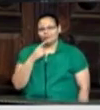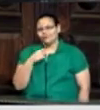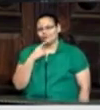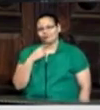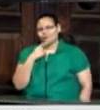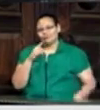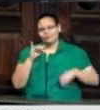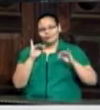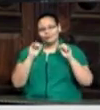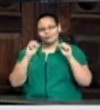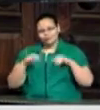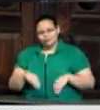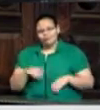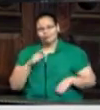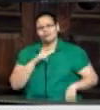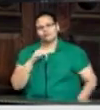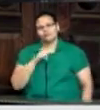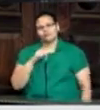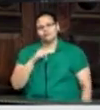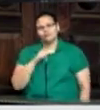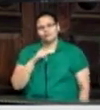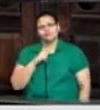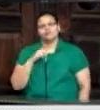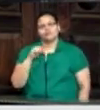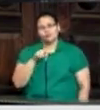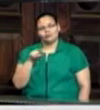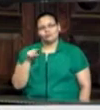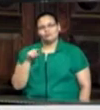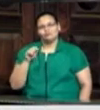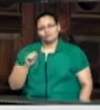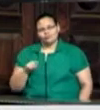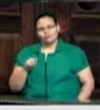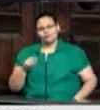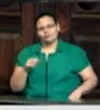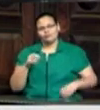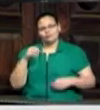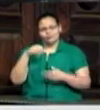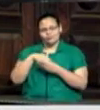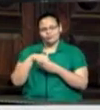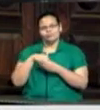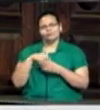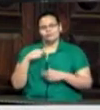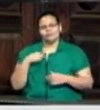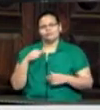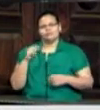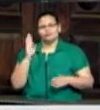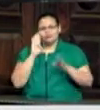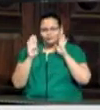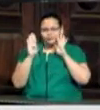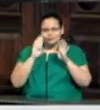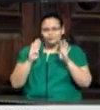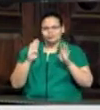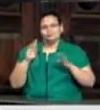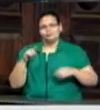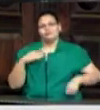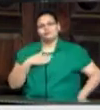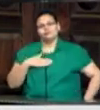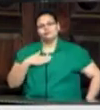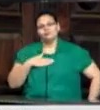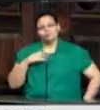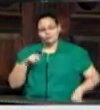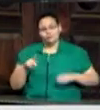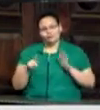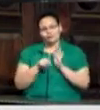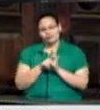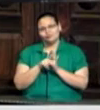final, haverá, por parte daqueles que integram, e eu com muita alegria e muita honra faço